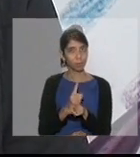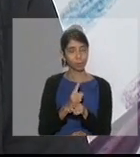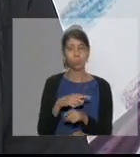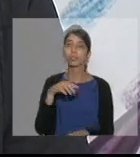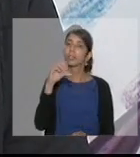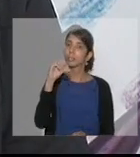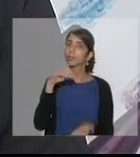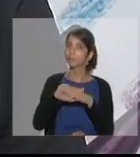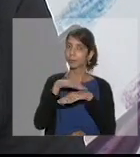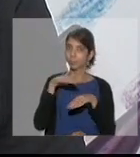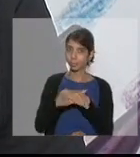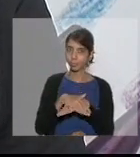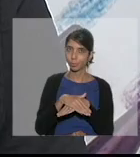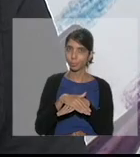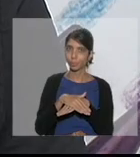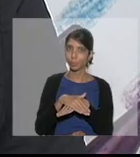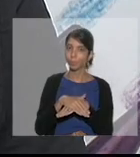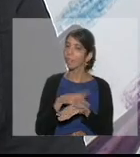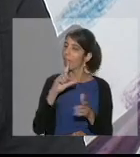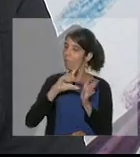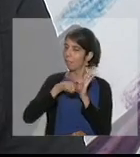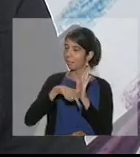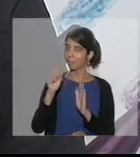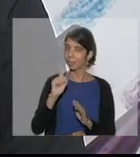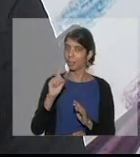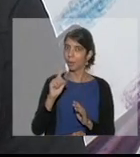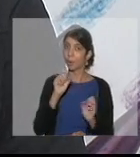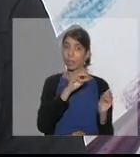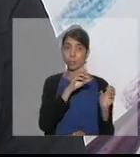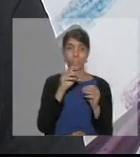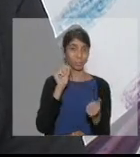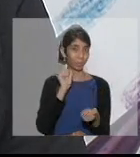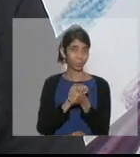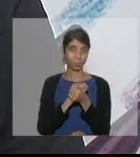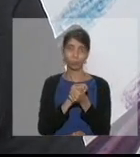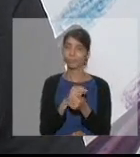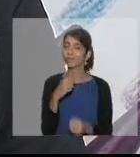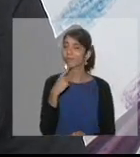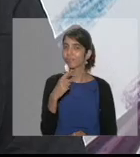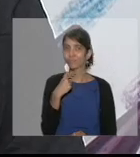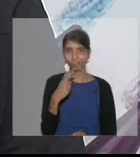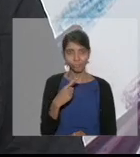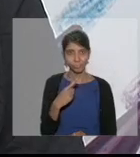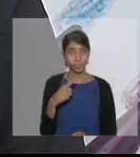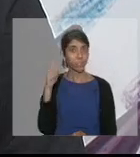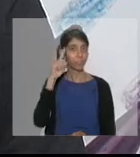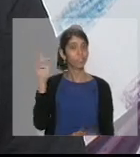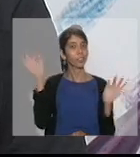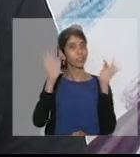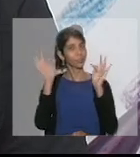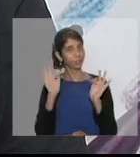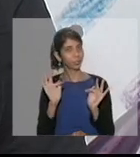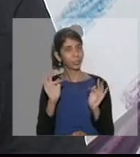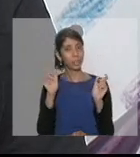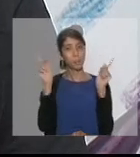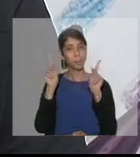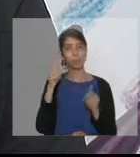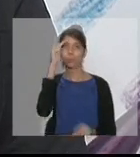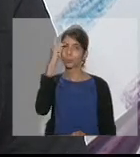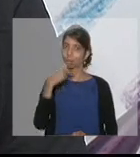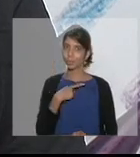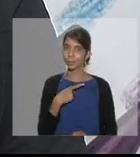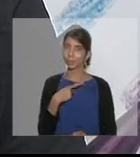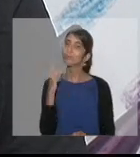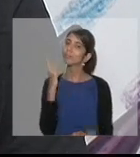temos encontro marcado às 9 horas da noite, não vai se atrasar. Educação, se você não se envolver, não rola. Dias